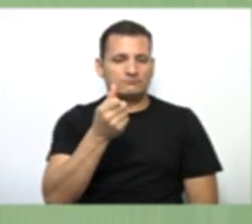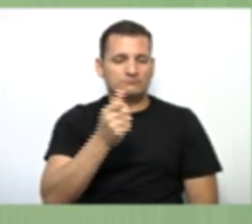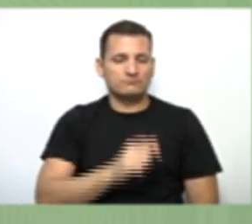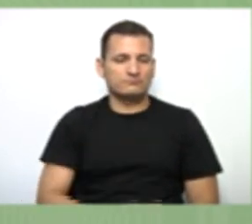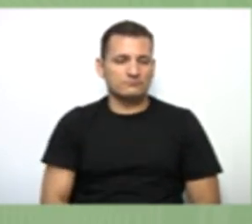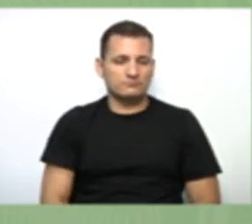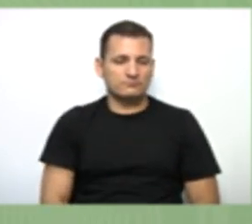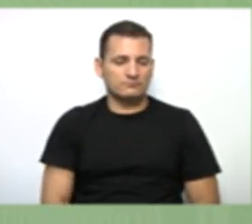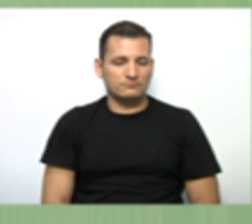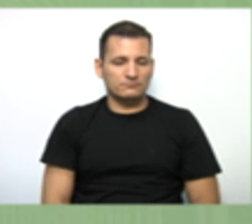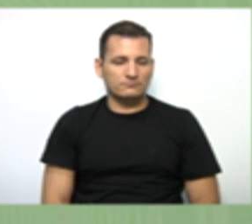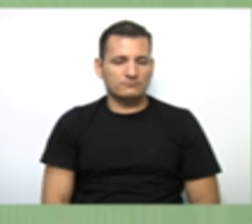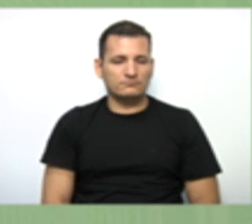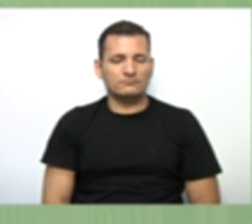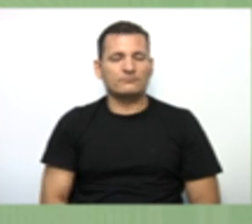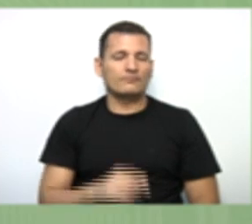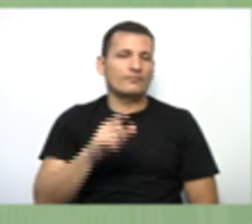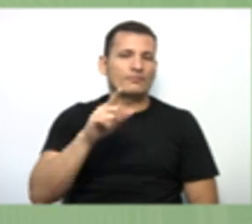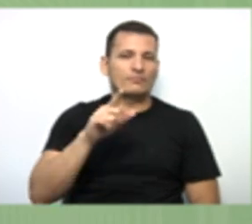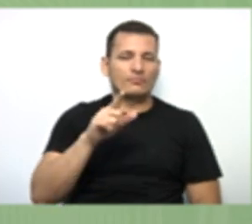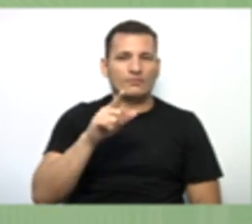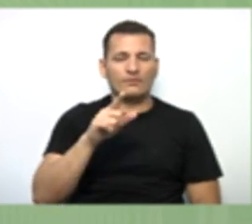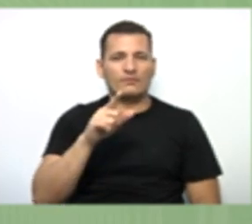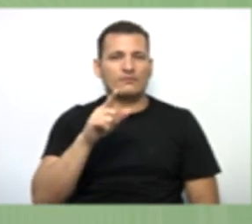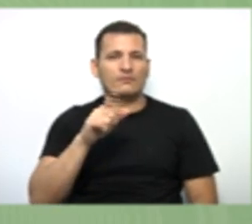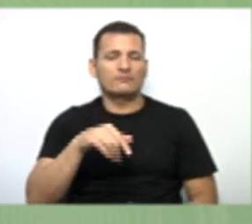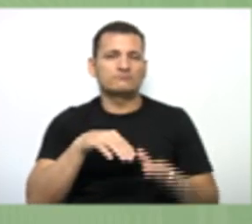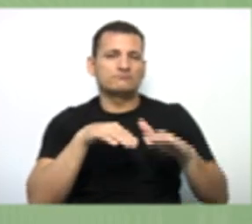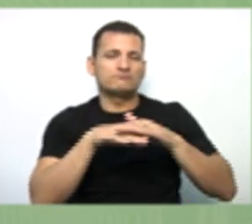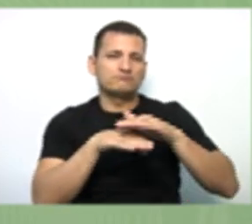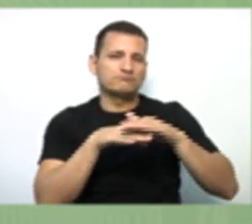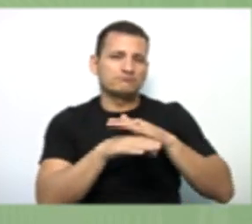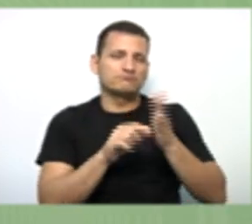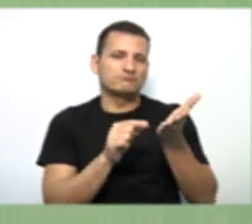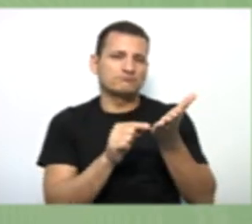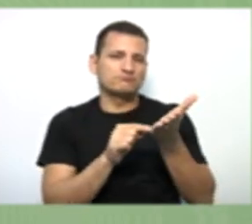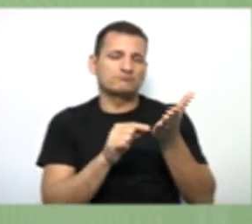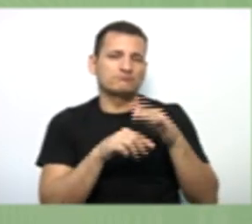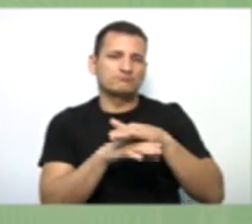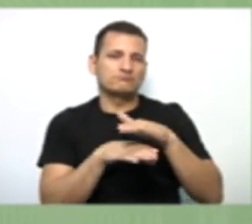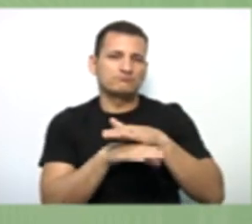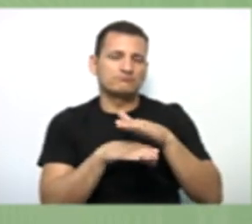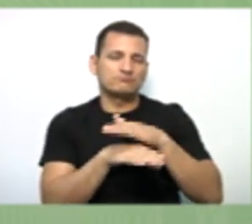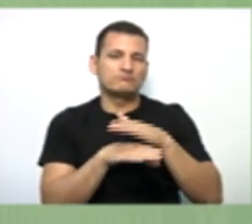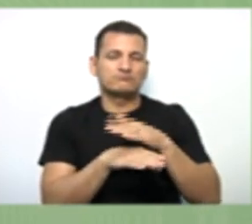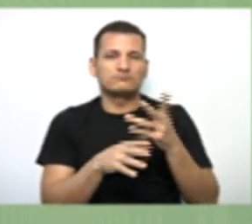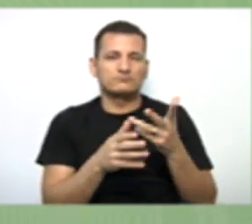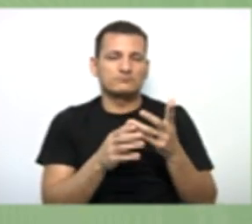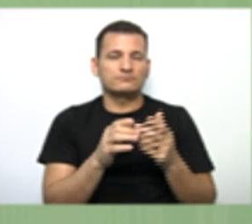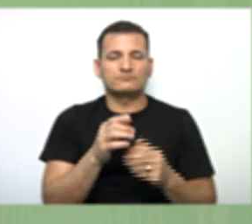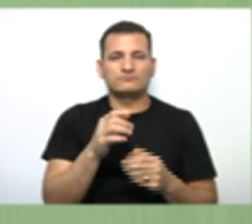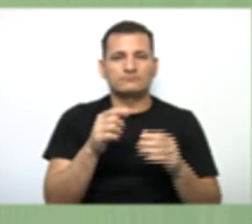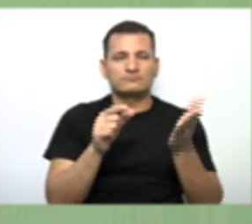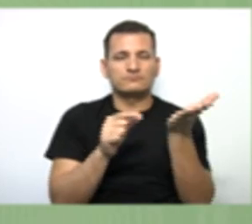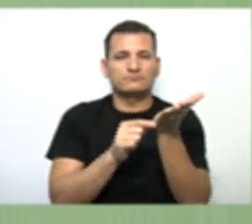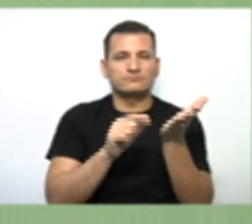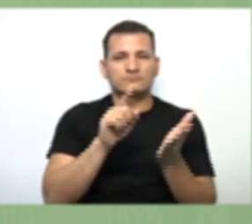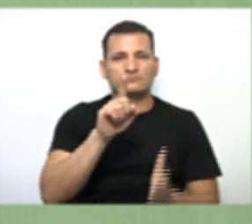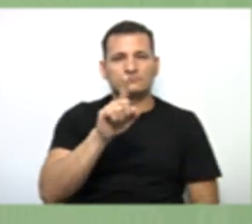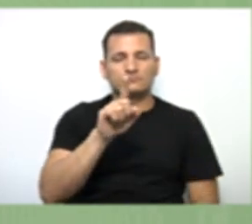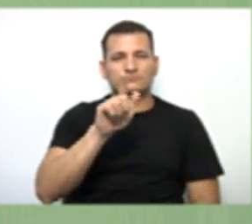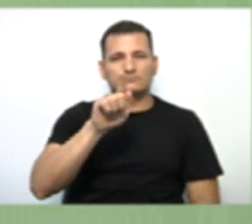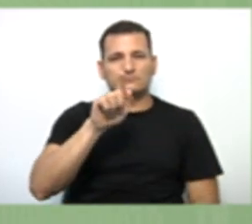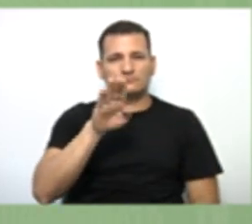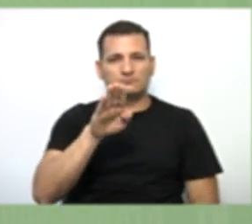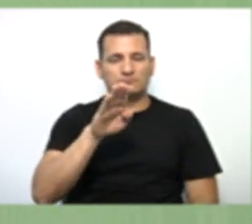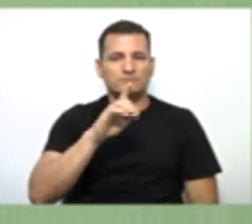Mas é uma maneira de armazenar. Na verdade, estou armazenando, quando a gente fala um pendrive de 1 GB, está armazenando